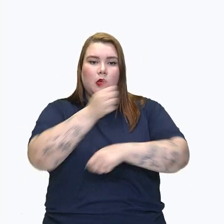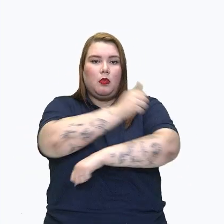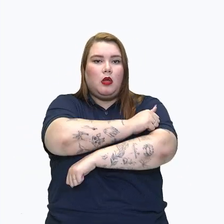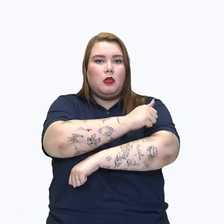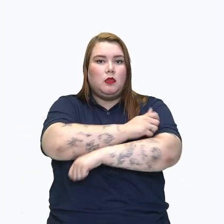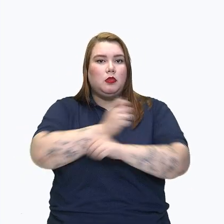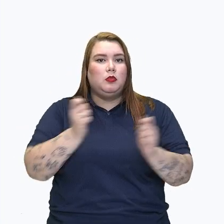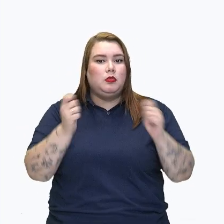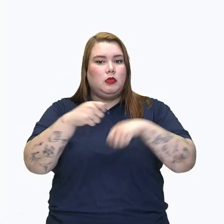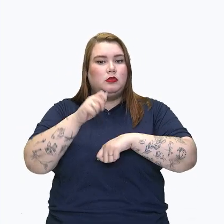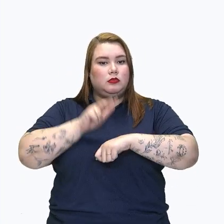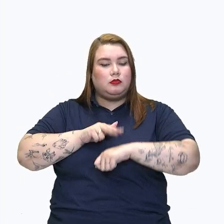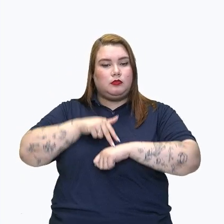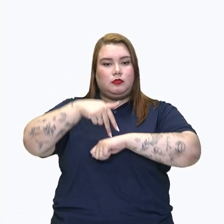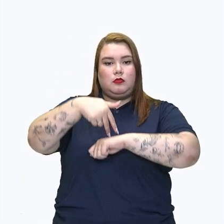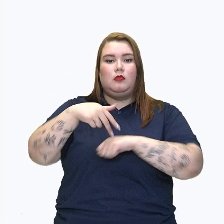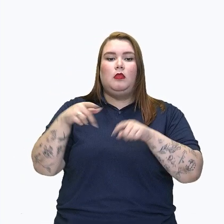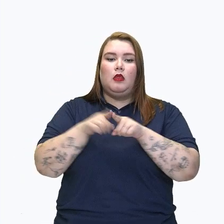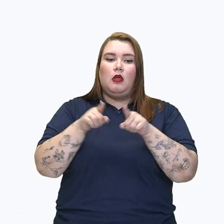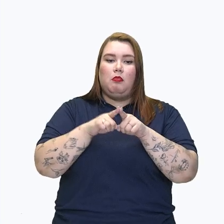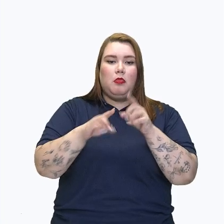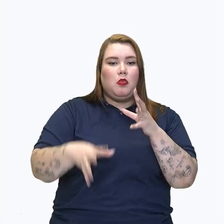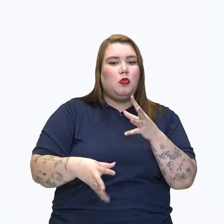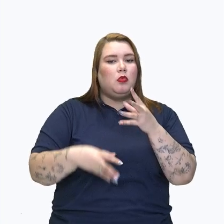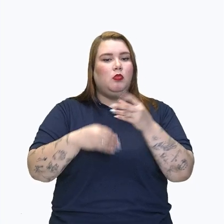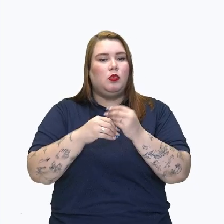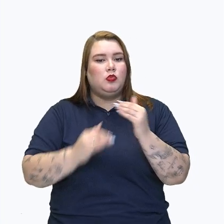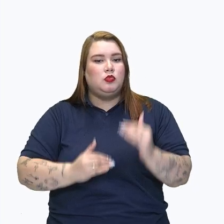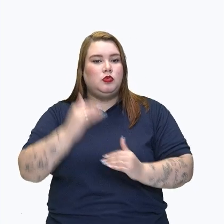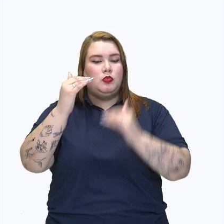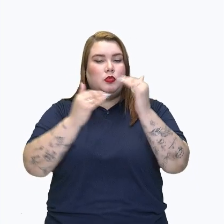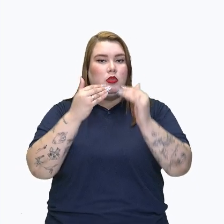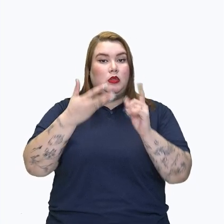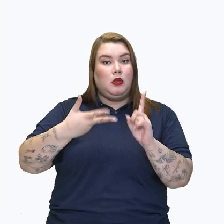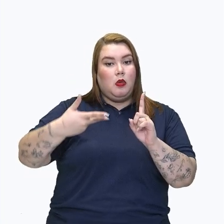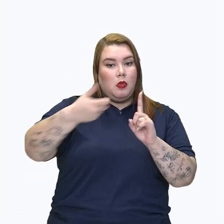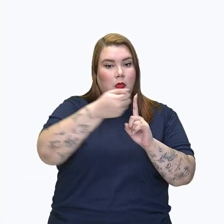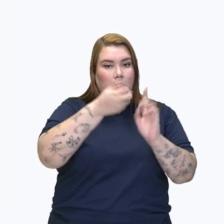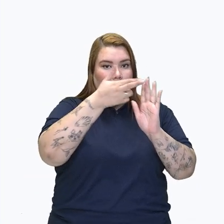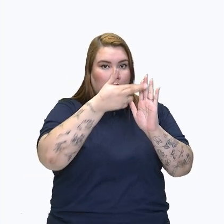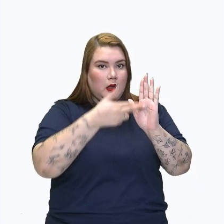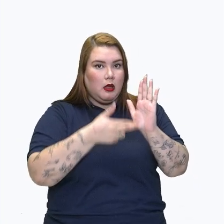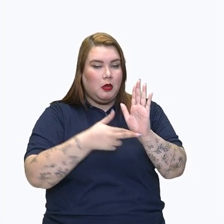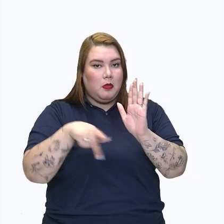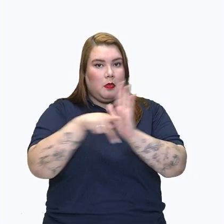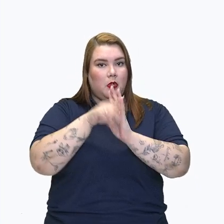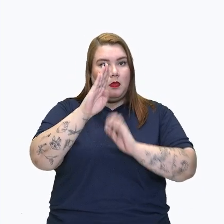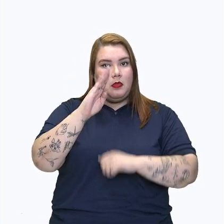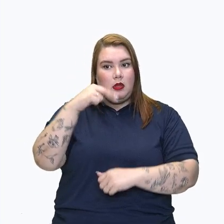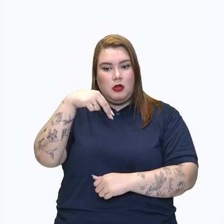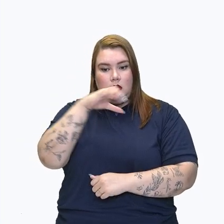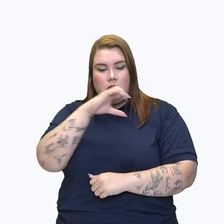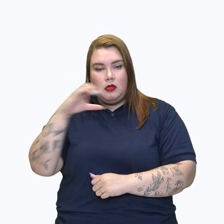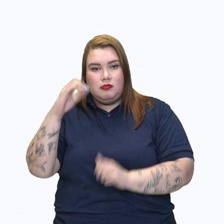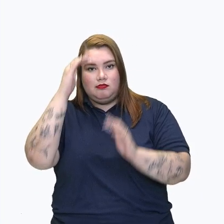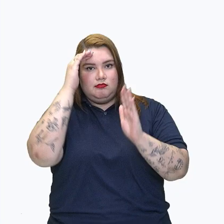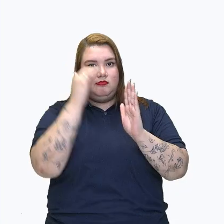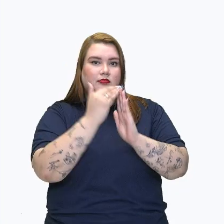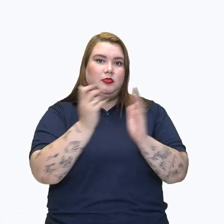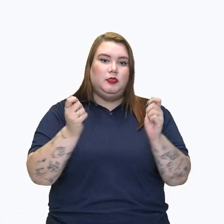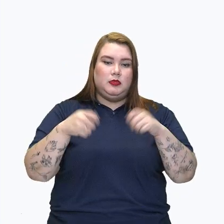e contribui para o desenvolvimento das competências gerais da BNCC. Né? Os